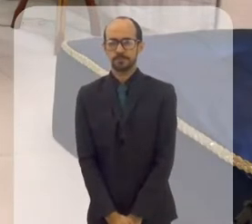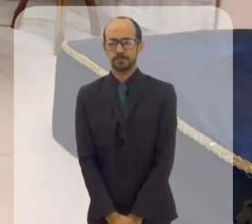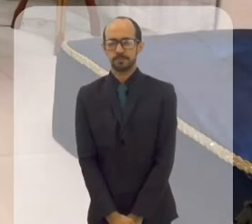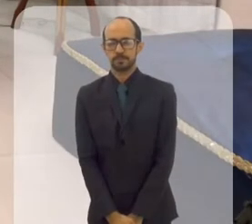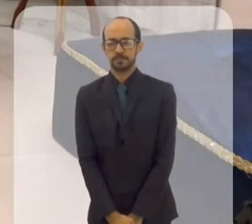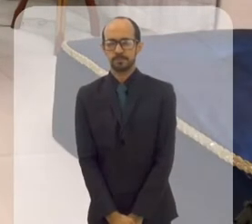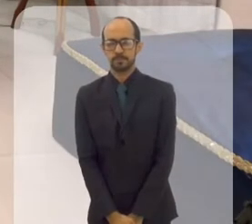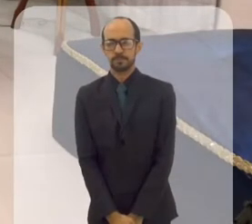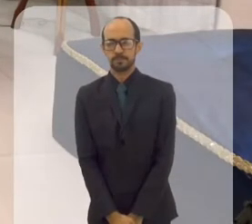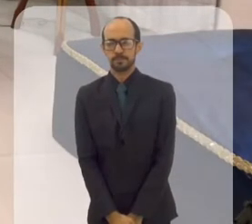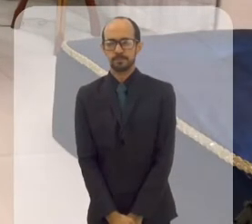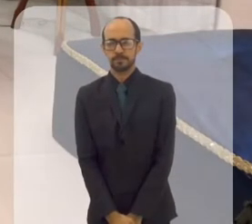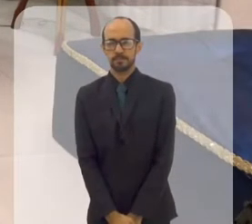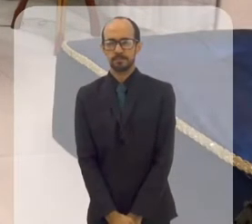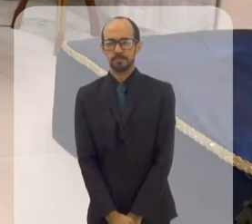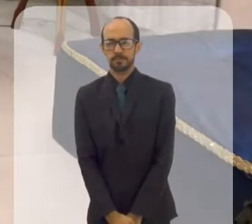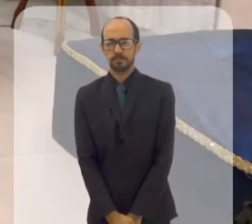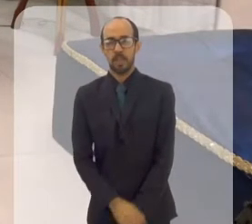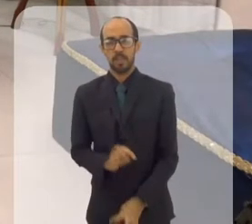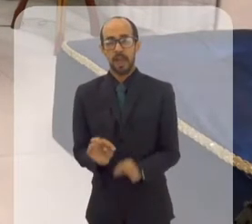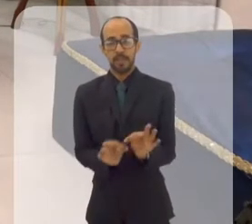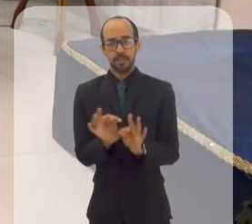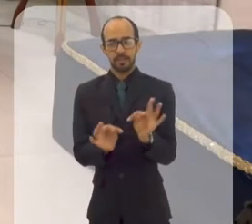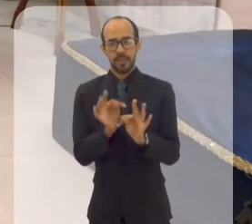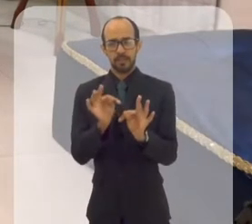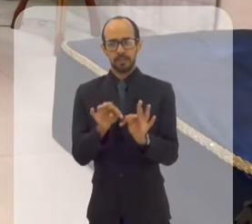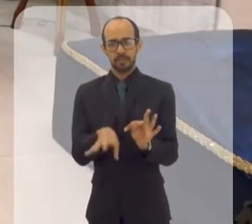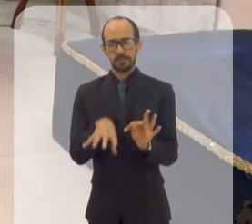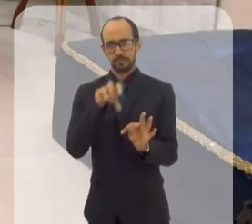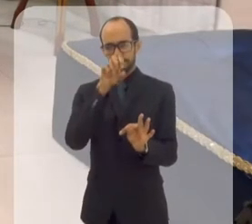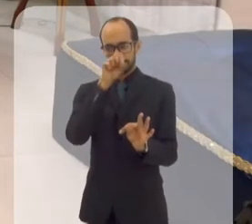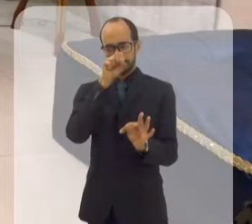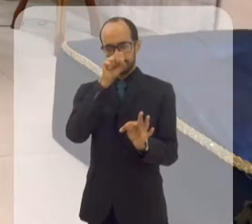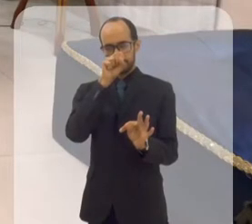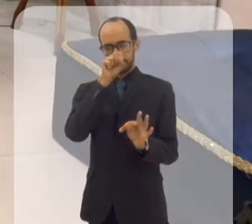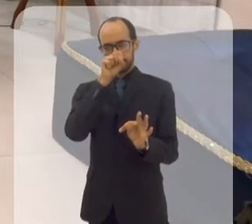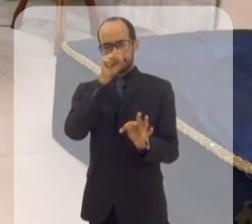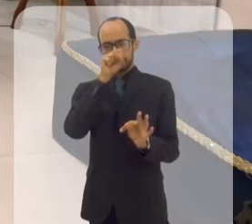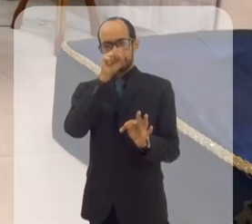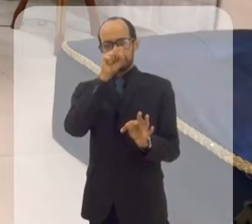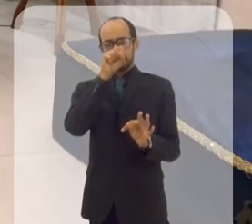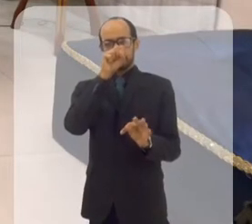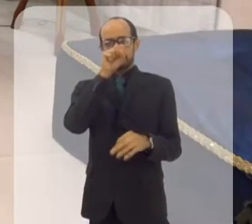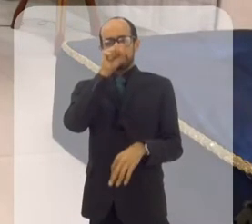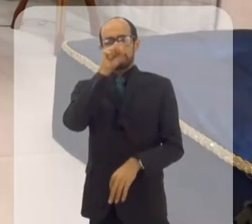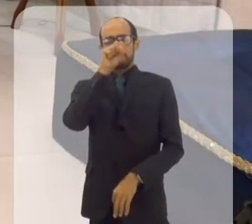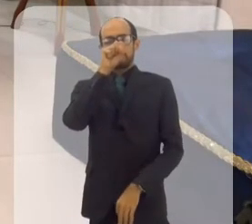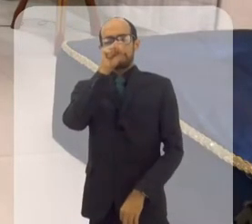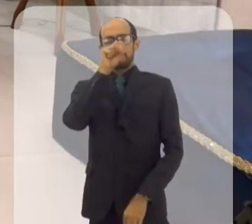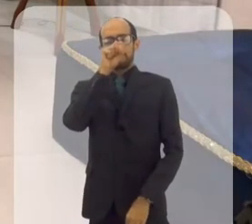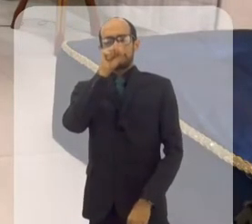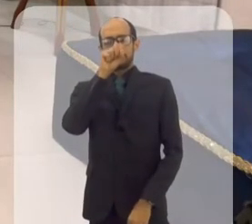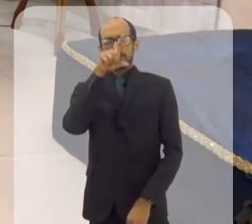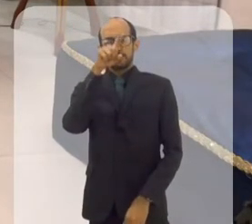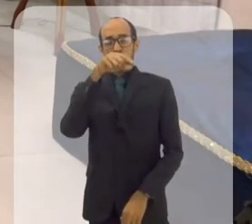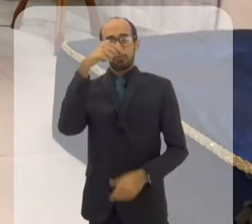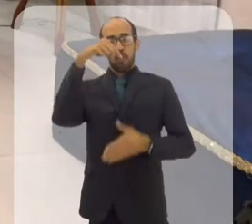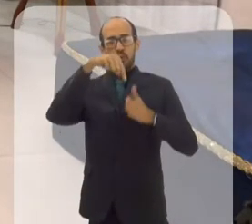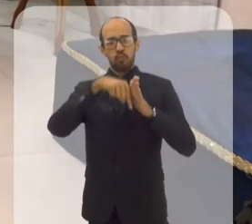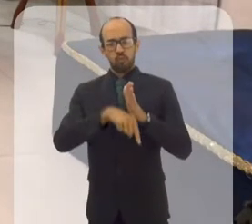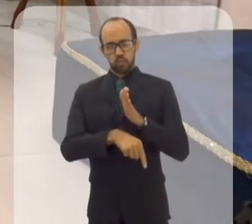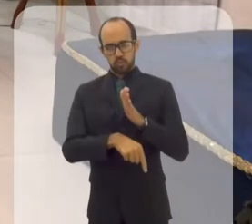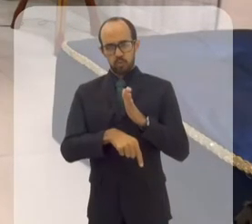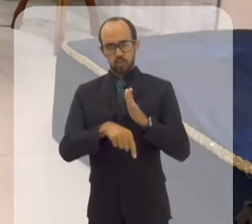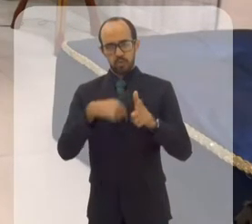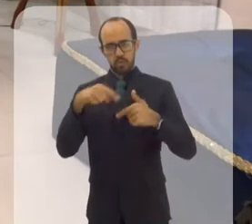Na ponta do nariz. E a técnica de respiração é essa. Ó. Eu vou inspirar. E vou inspirar